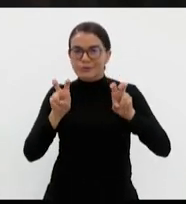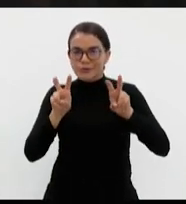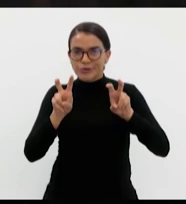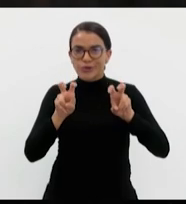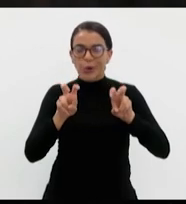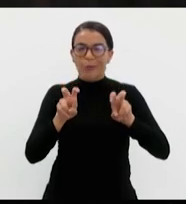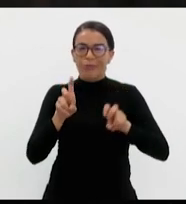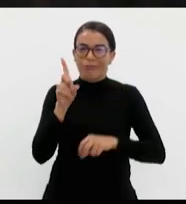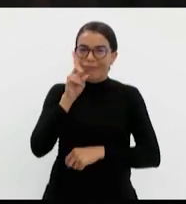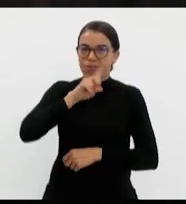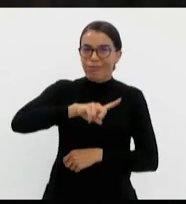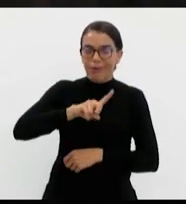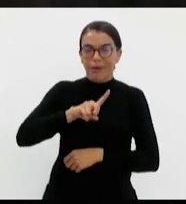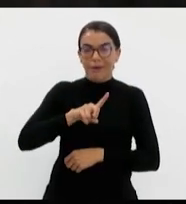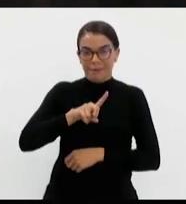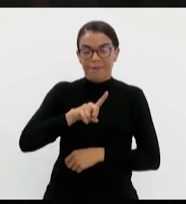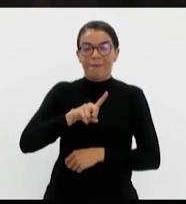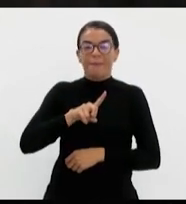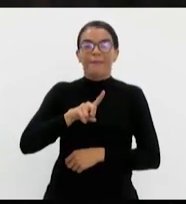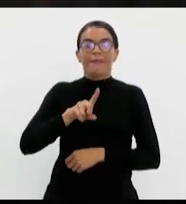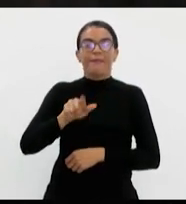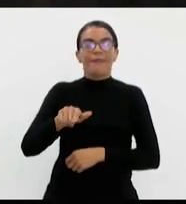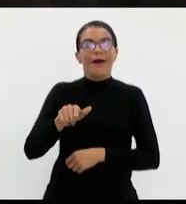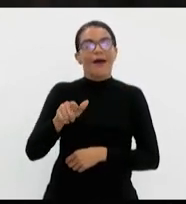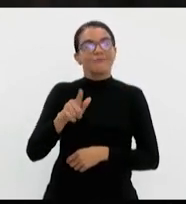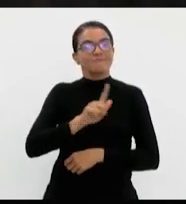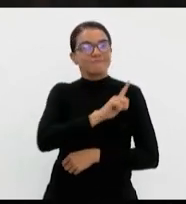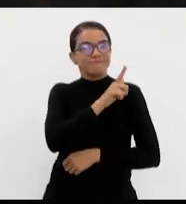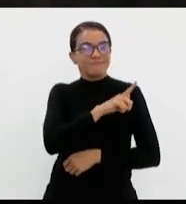gestão das Águas do Rio.